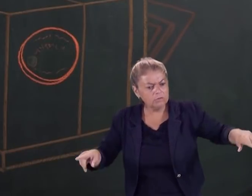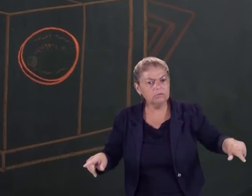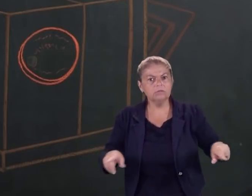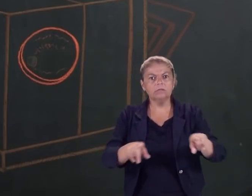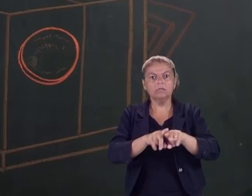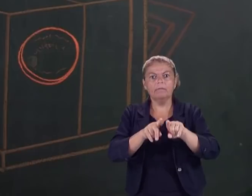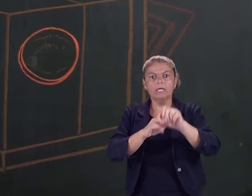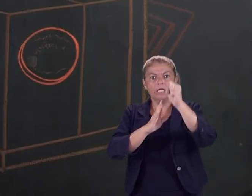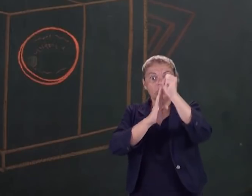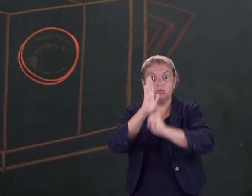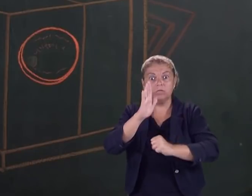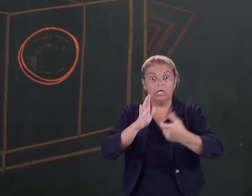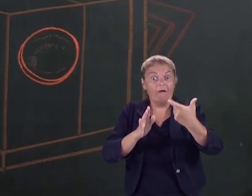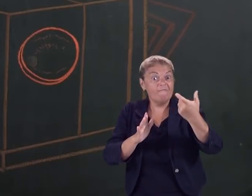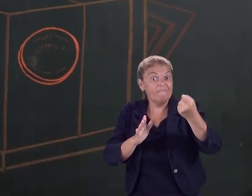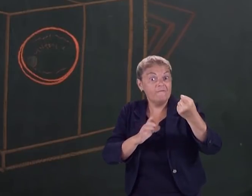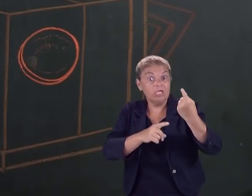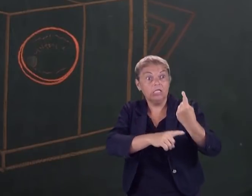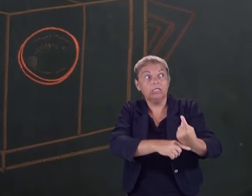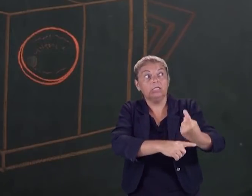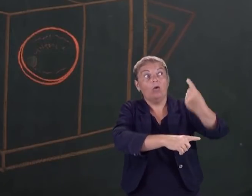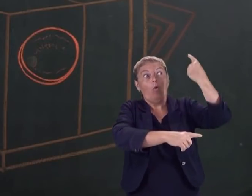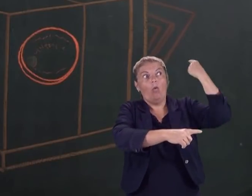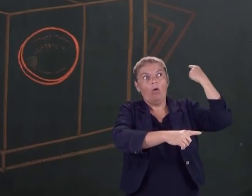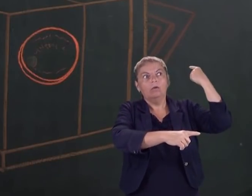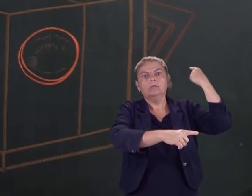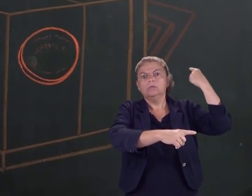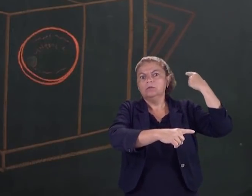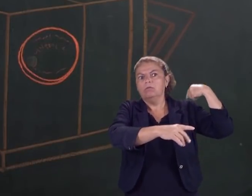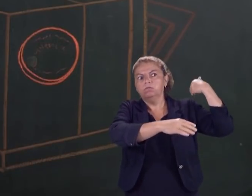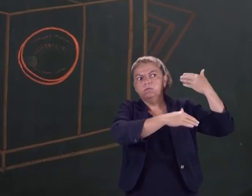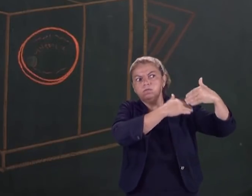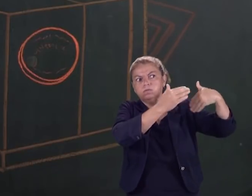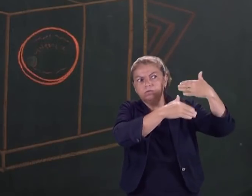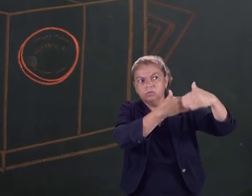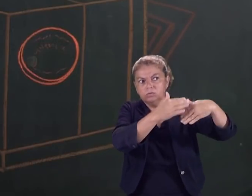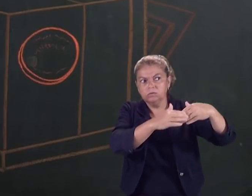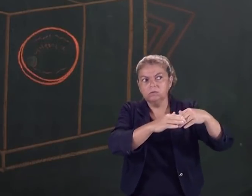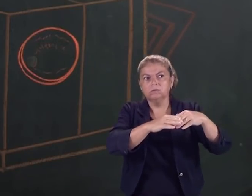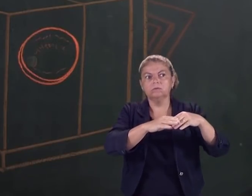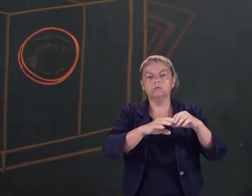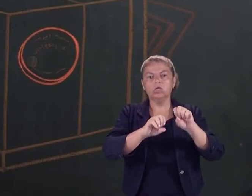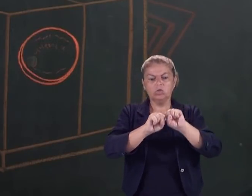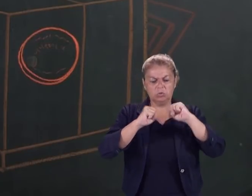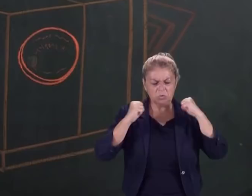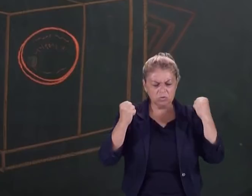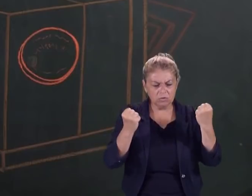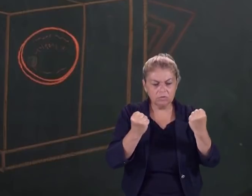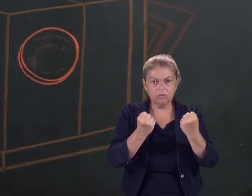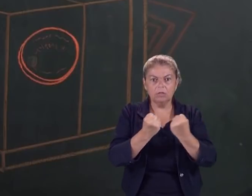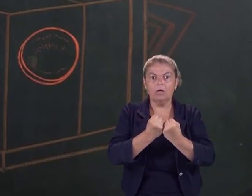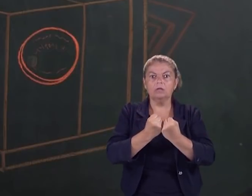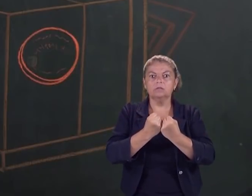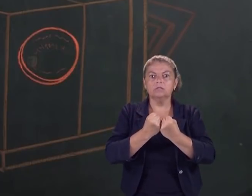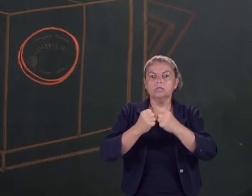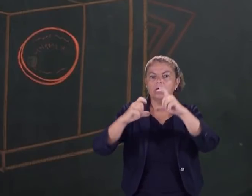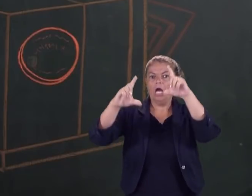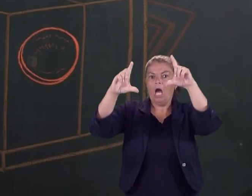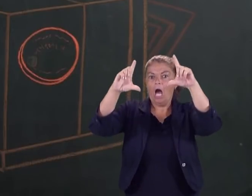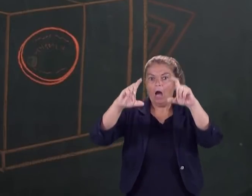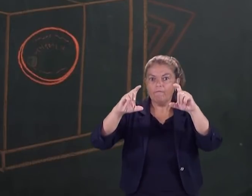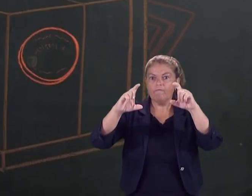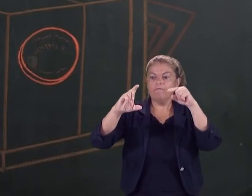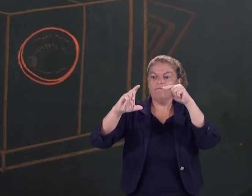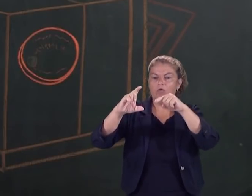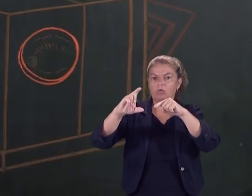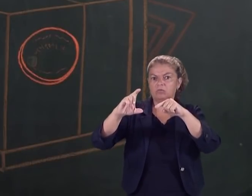né, de toda a internet ter sido criada e todas essas redes sociais, e a fotografia acabou se tornando algo tão, às